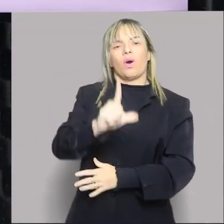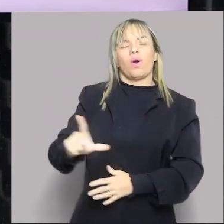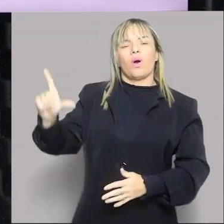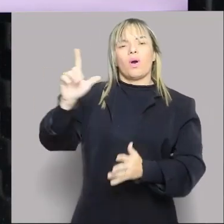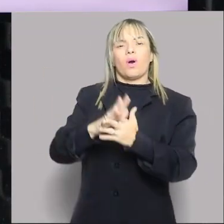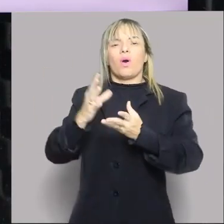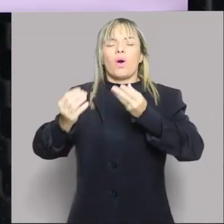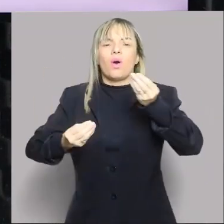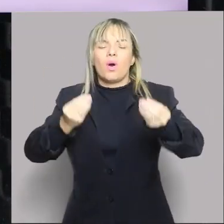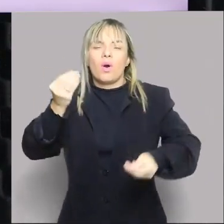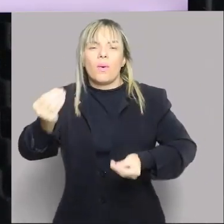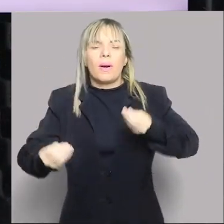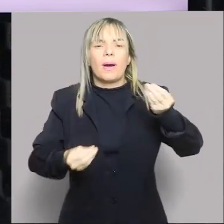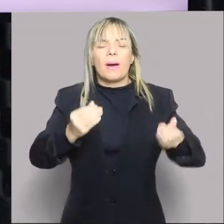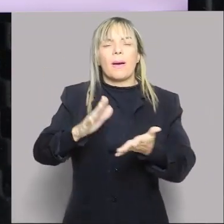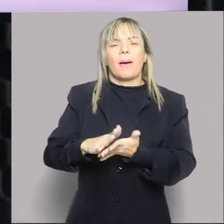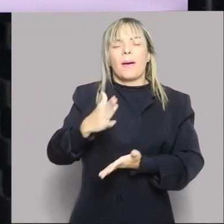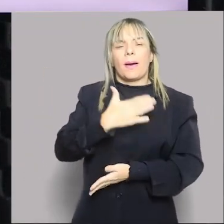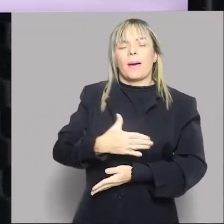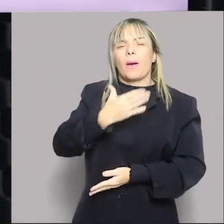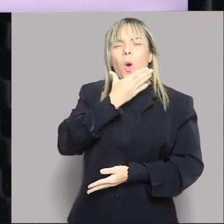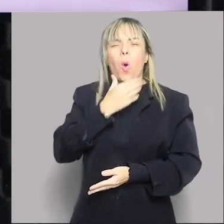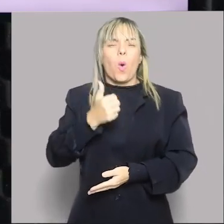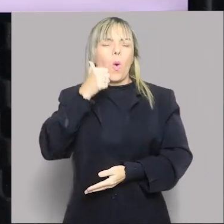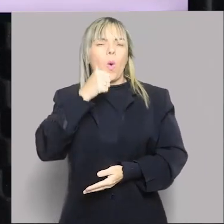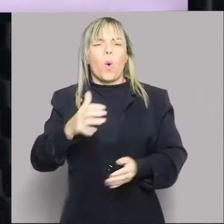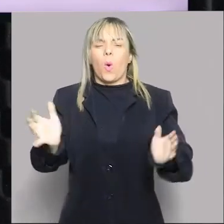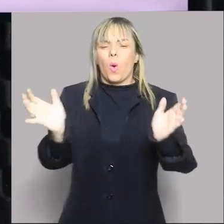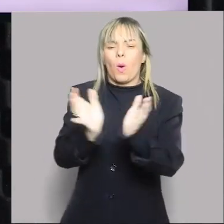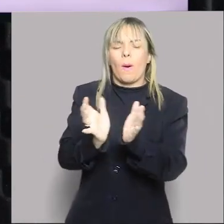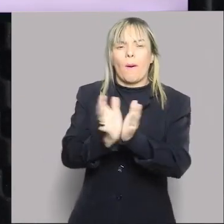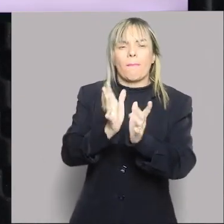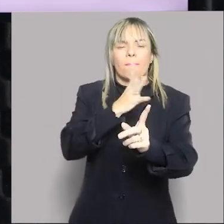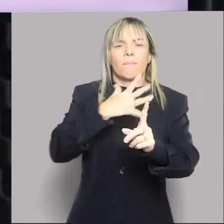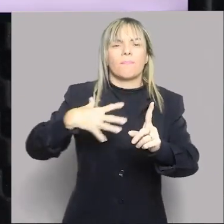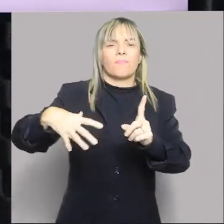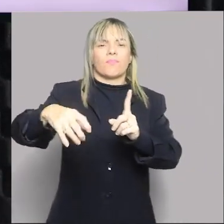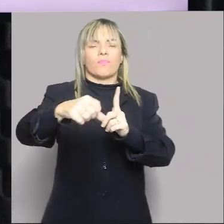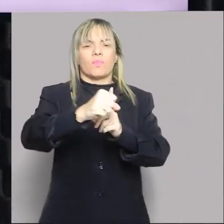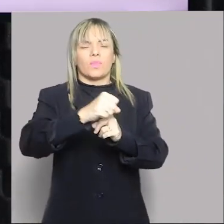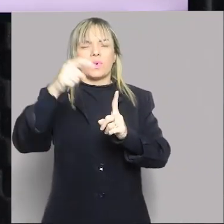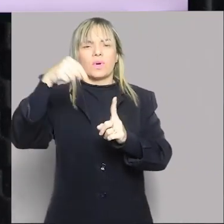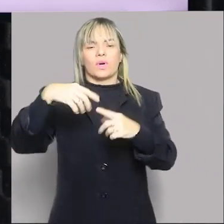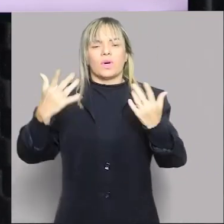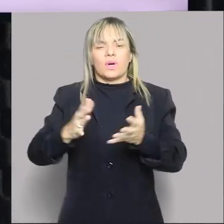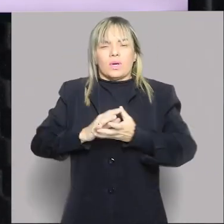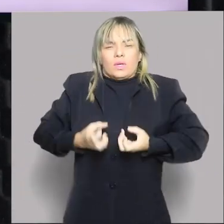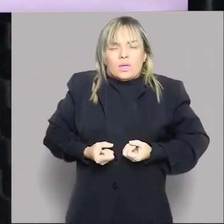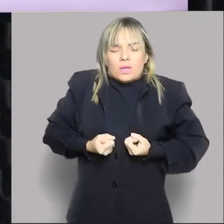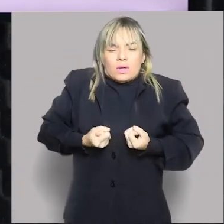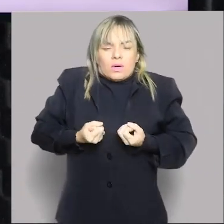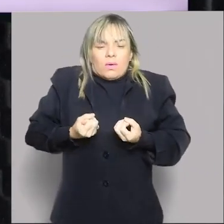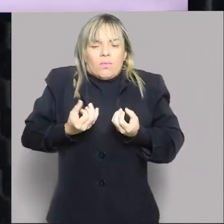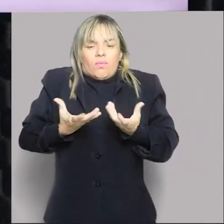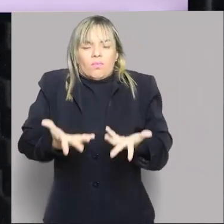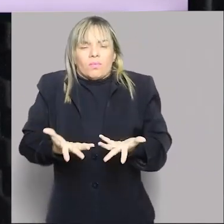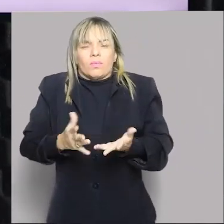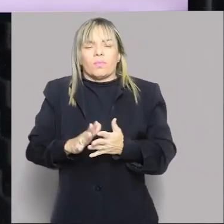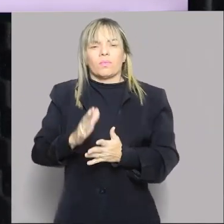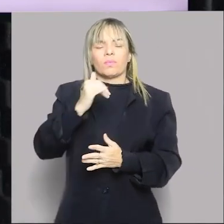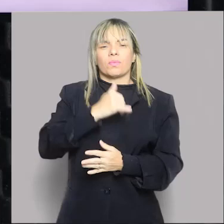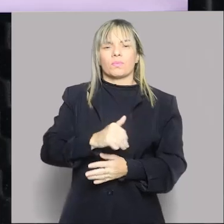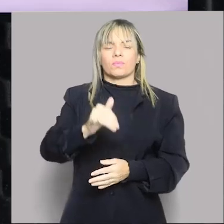como aquele homem, aquela mulher, aquele grupo social, aquela civilização vai se expressar, né? Por